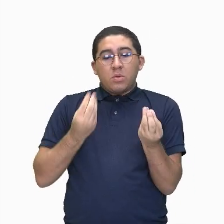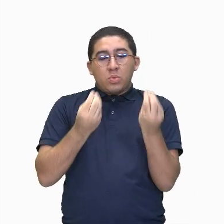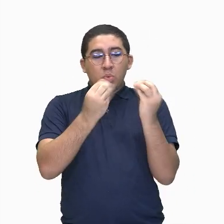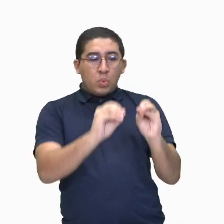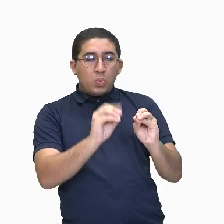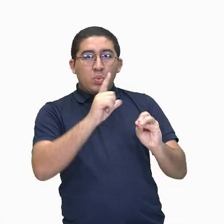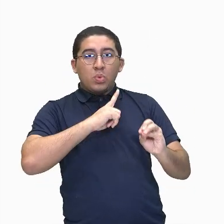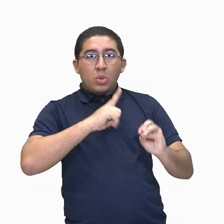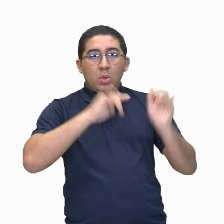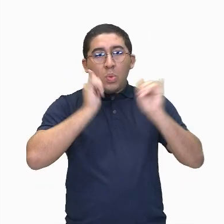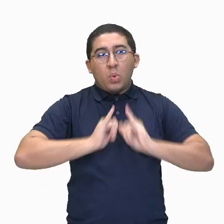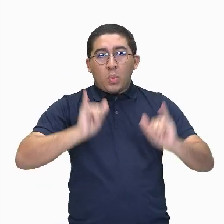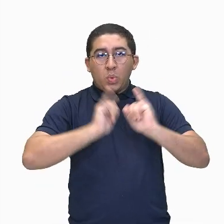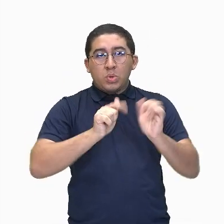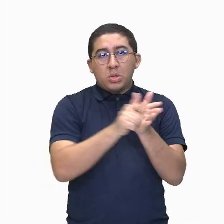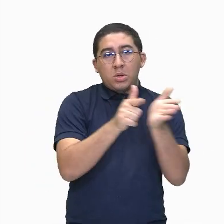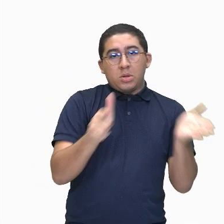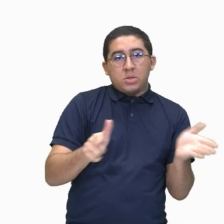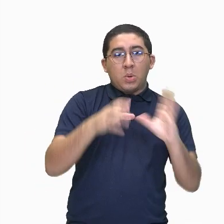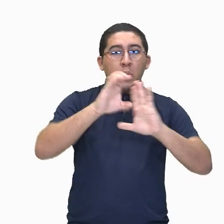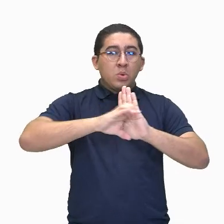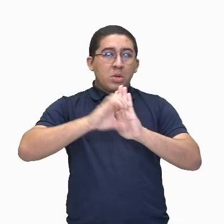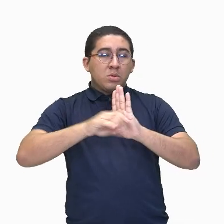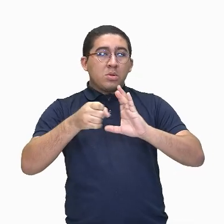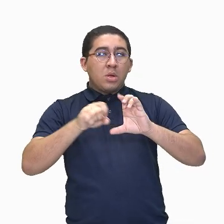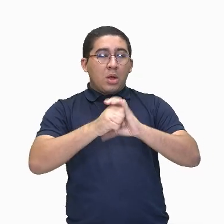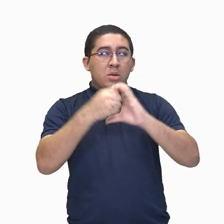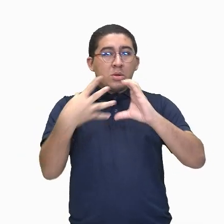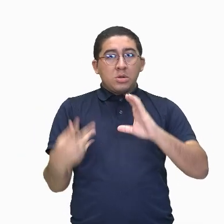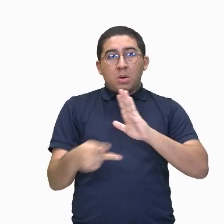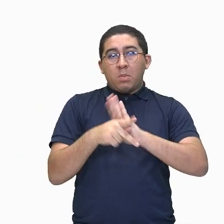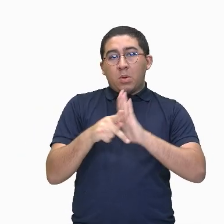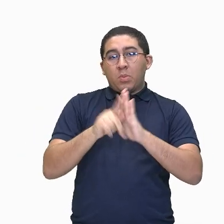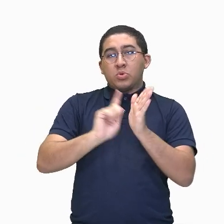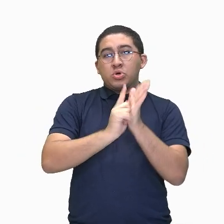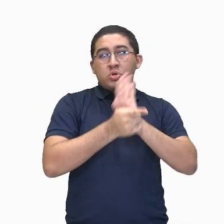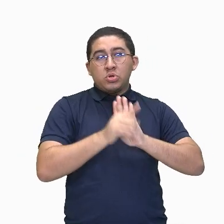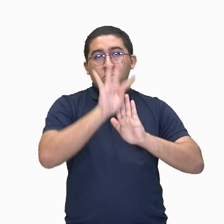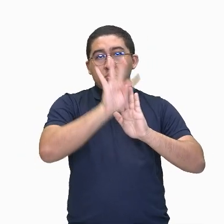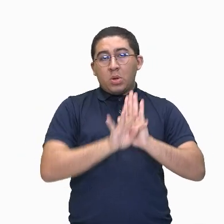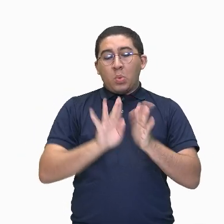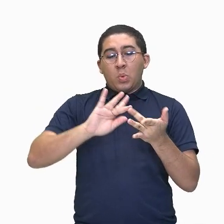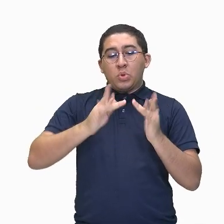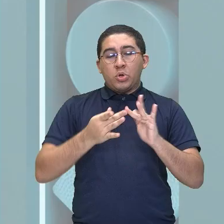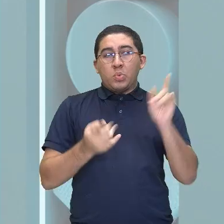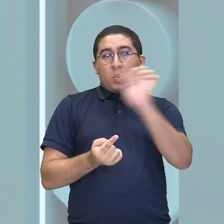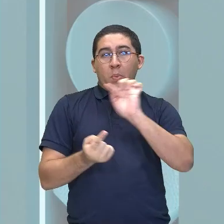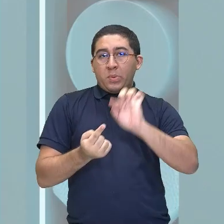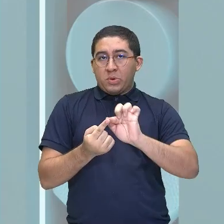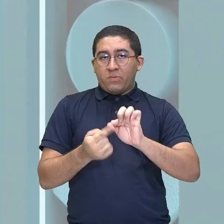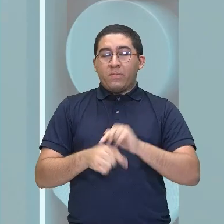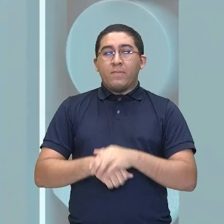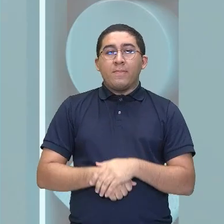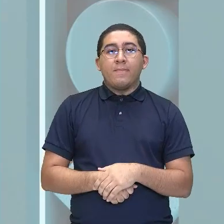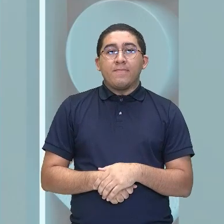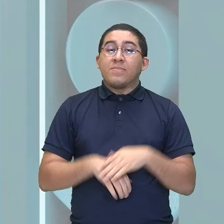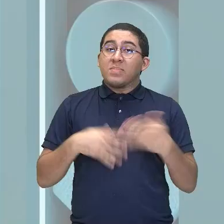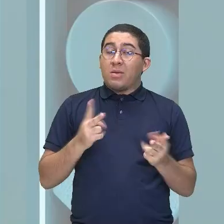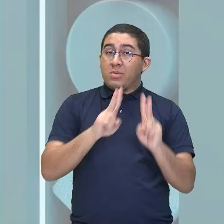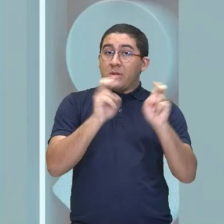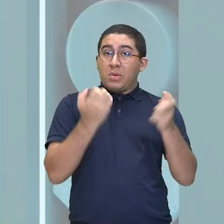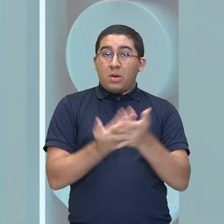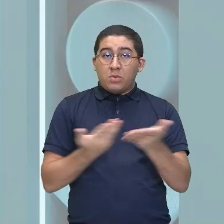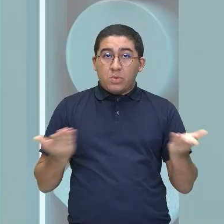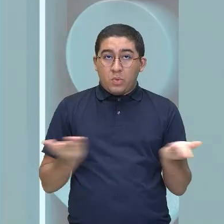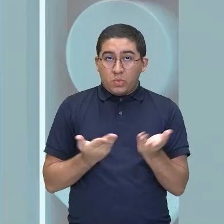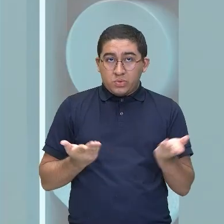a notícias, definição, elementos constitutivos, contexto e objetivos. Então, esse é o assunto que nós